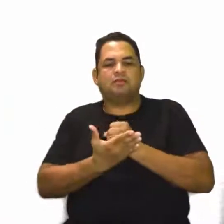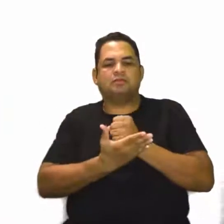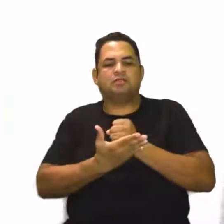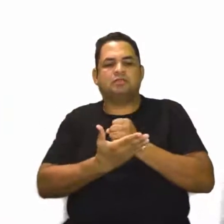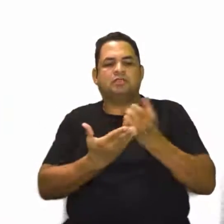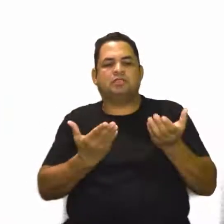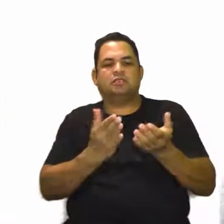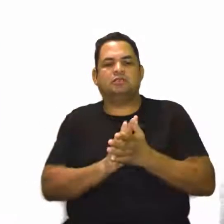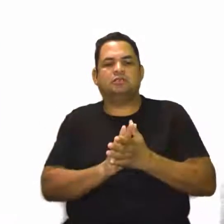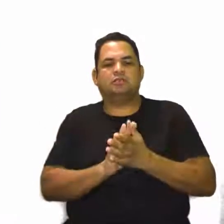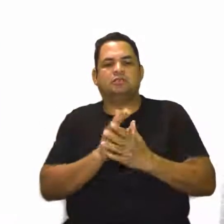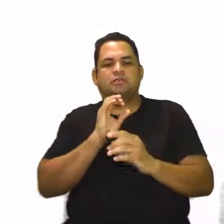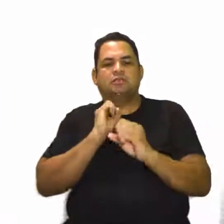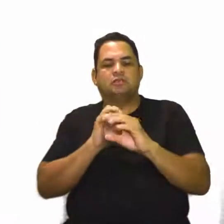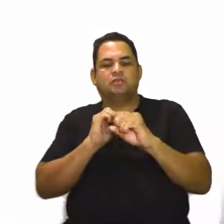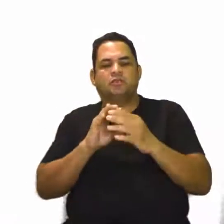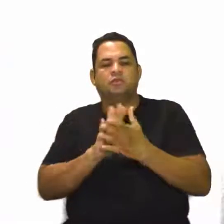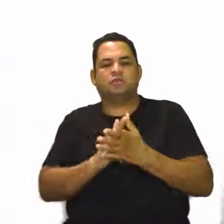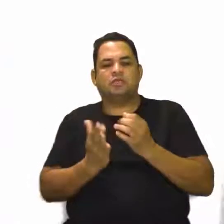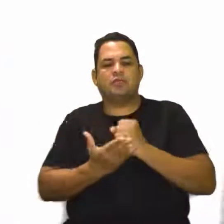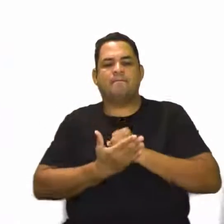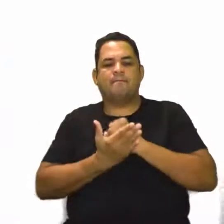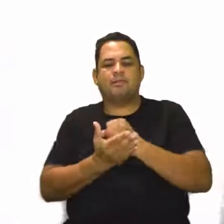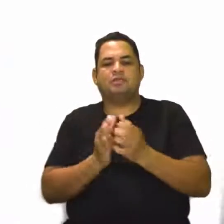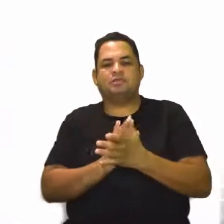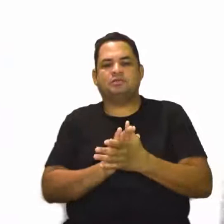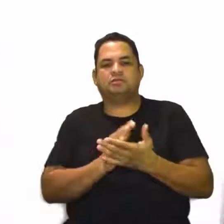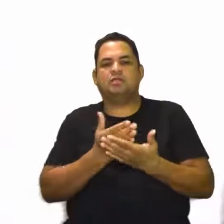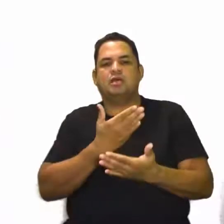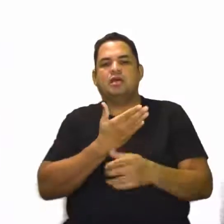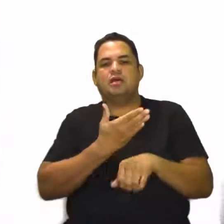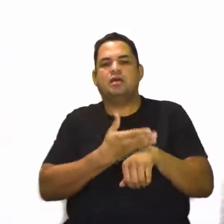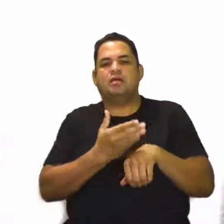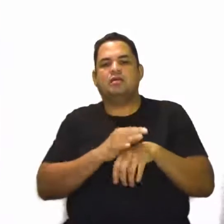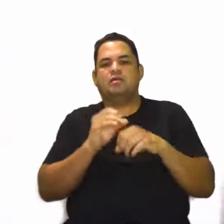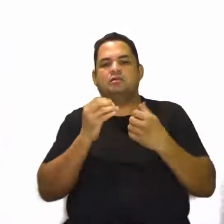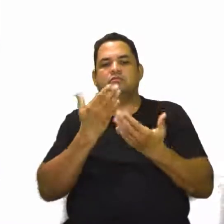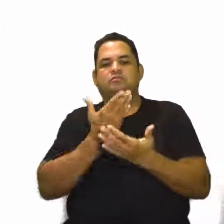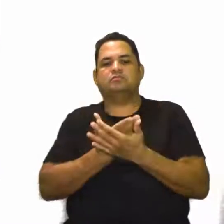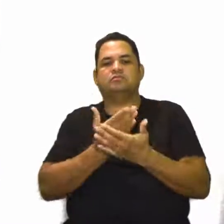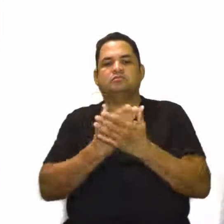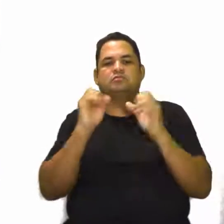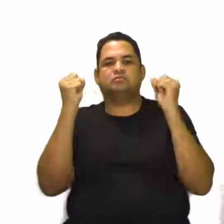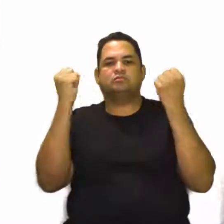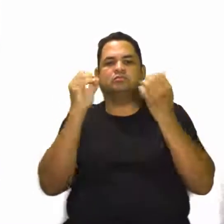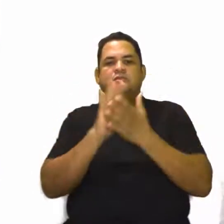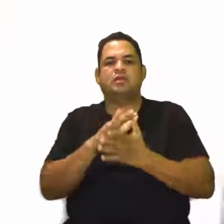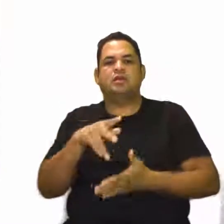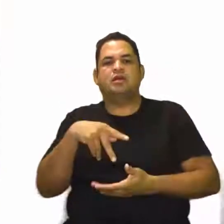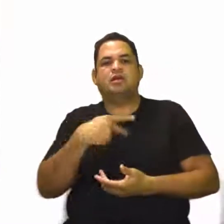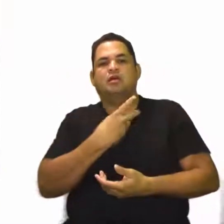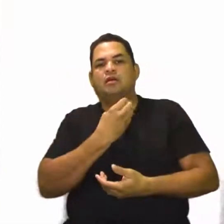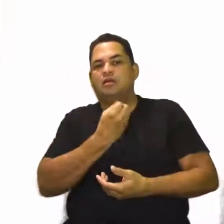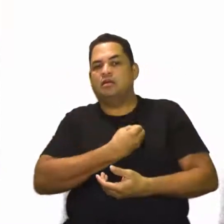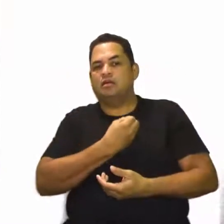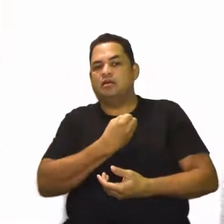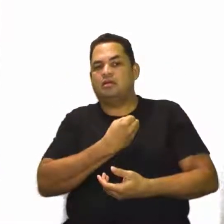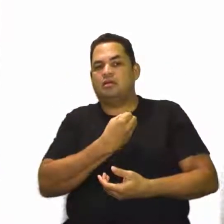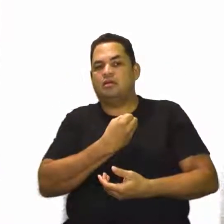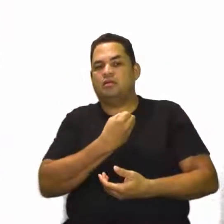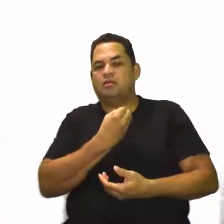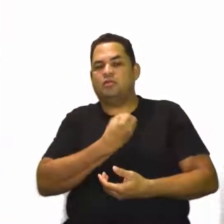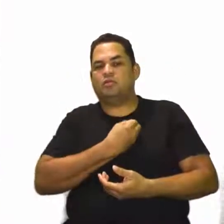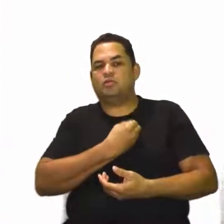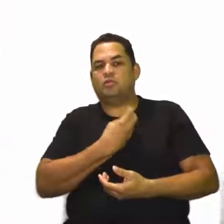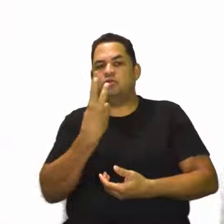a gente traz aí como base para as aulas práticas de educação física. Falamos então agora da aula 2, né, professora? Sim,